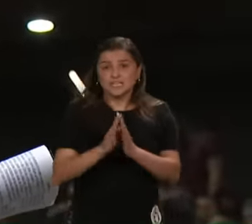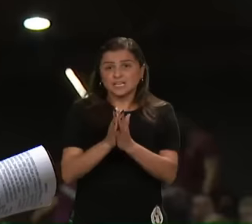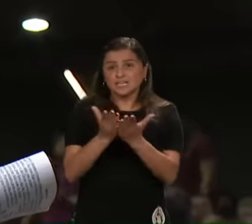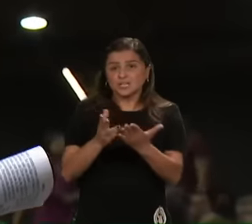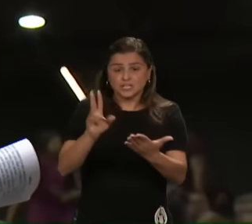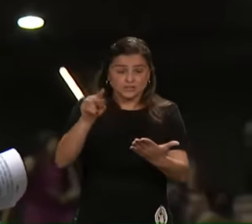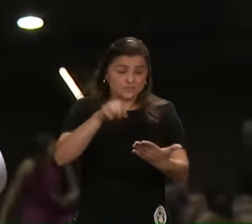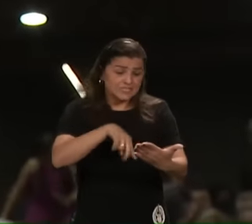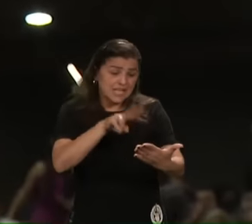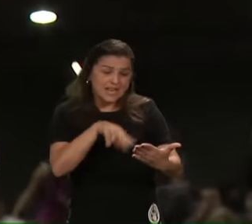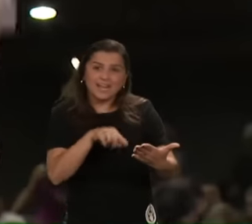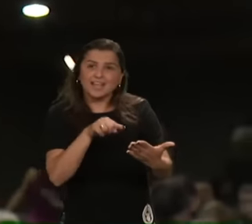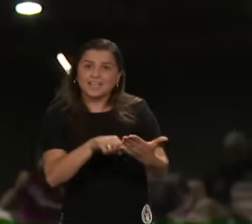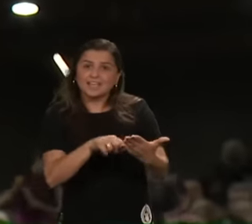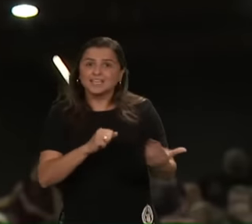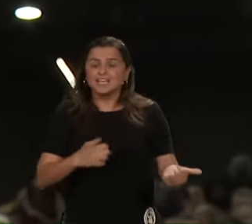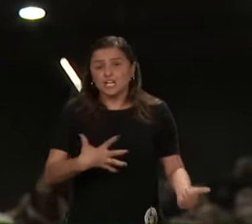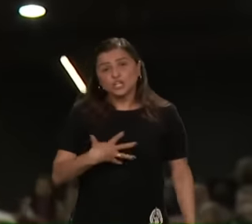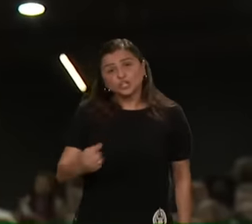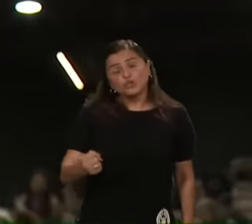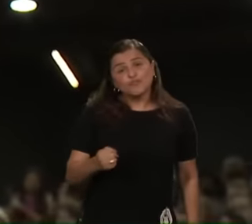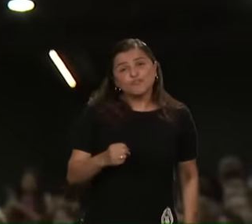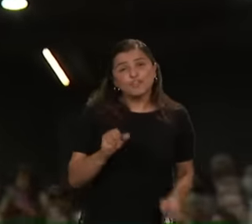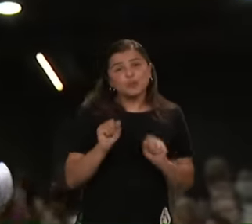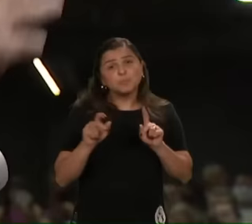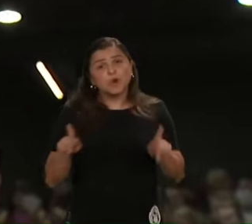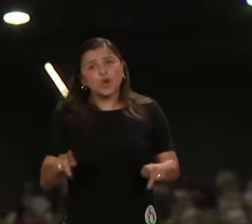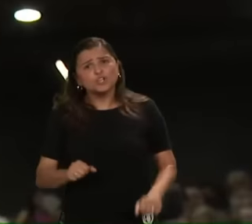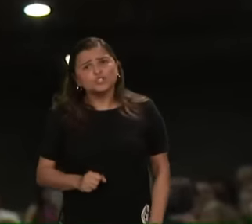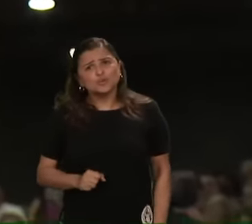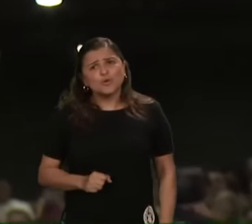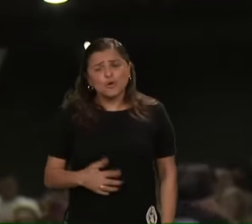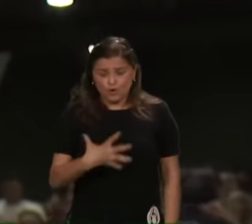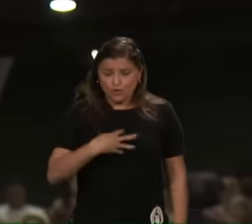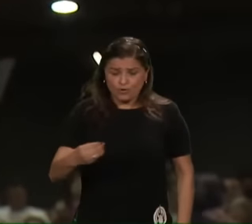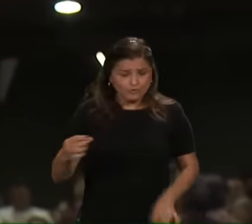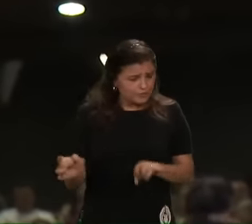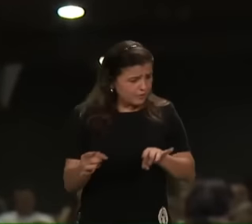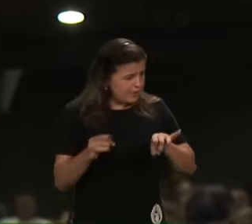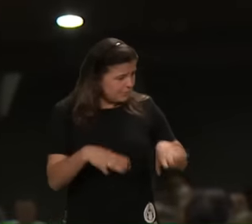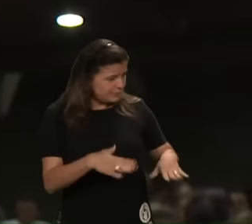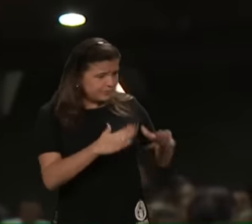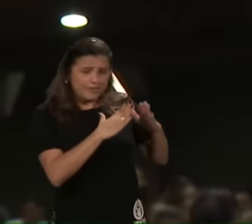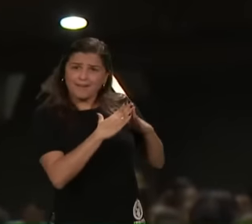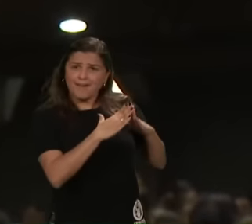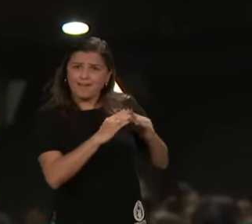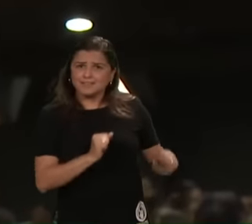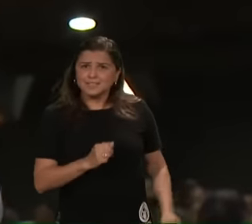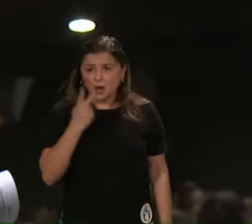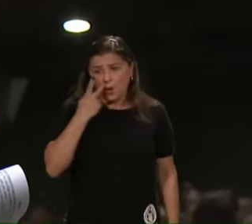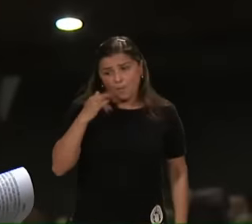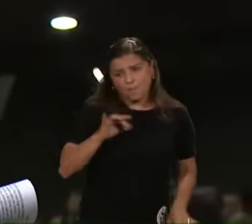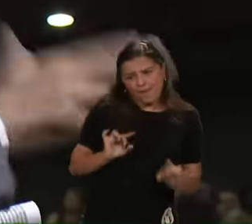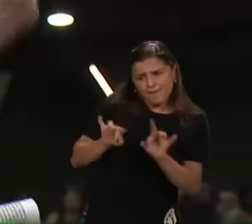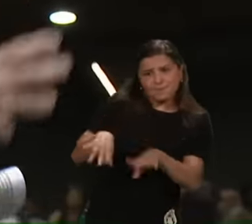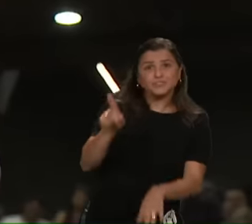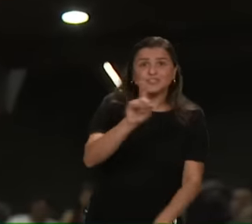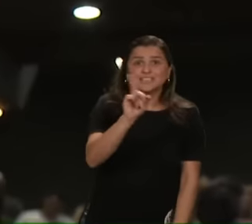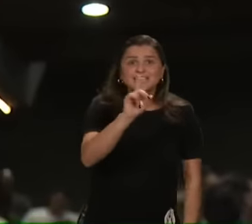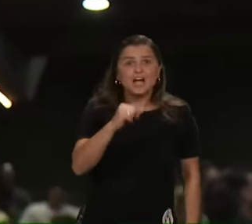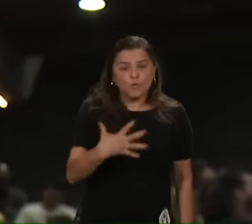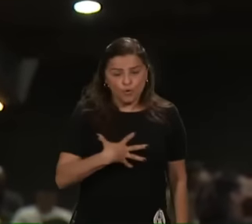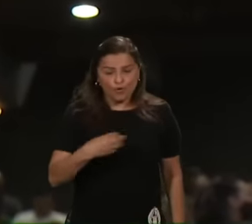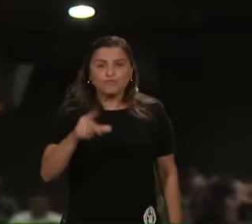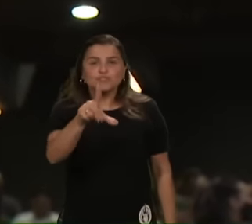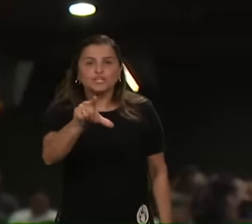do pródigo, o menino saiu de casa. Não foi o pai que o abandonou. Foi ele que escolheu